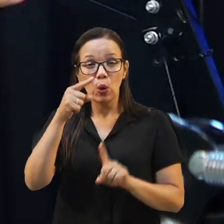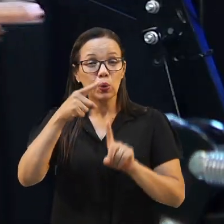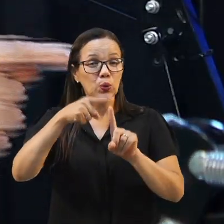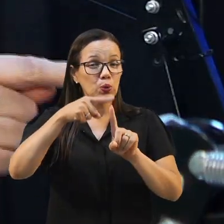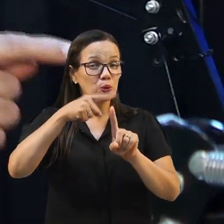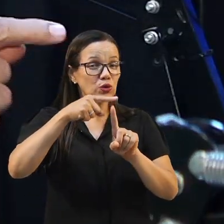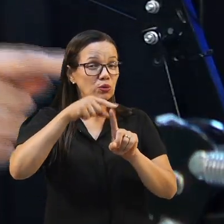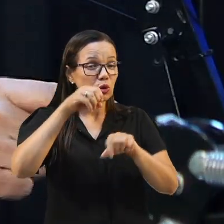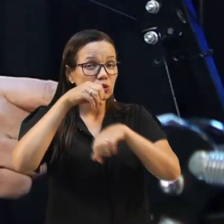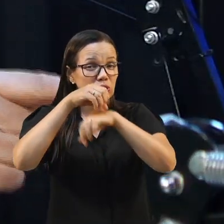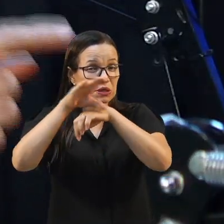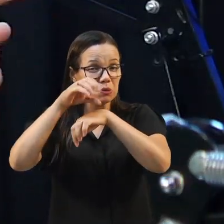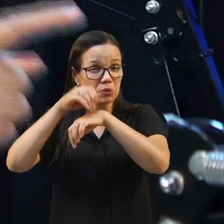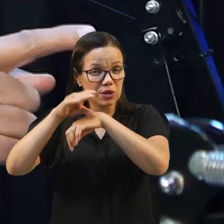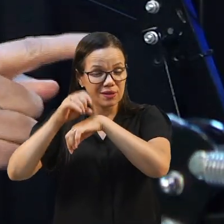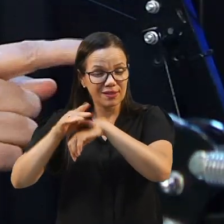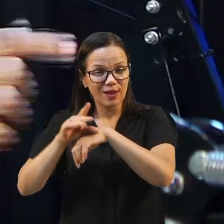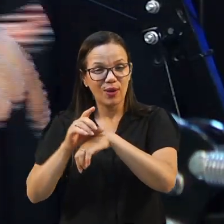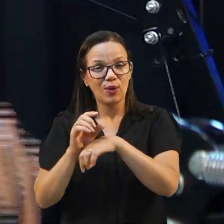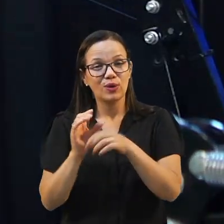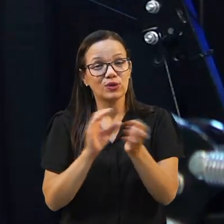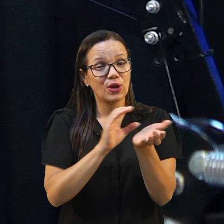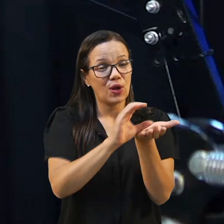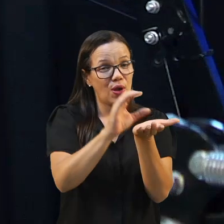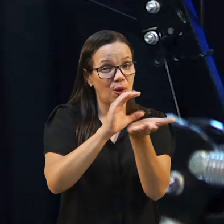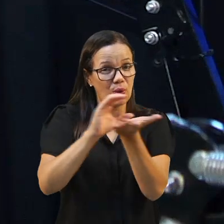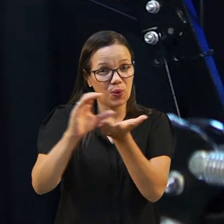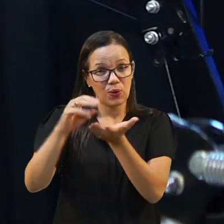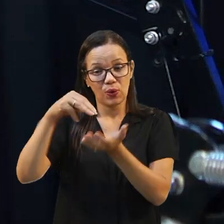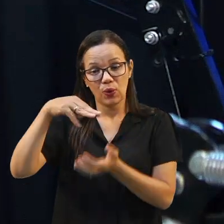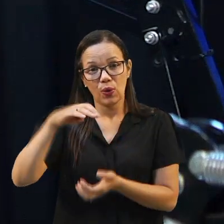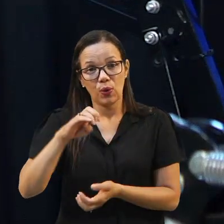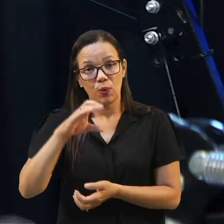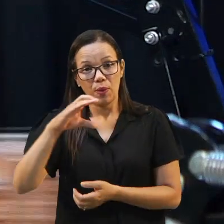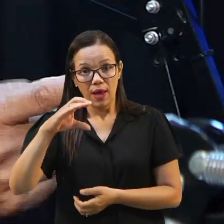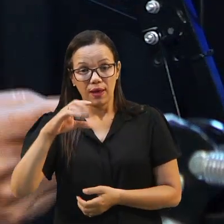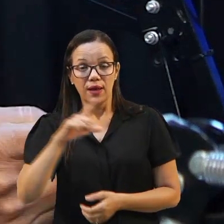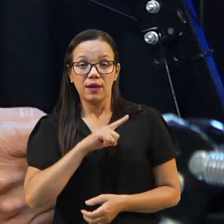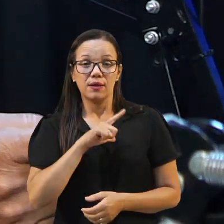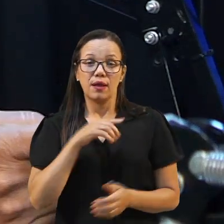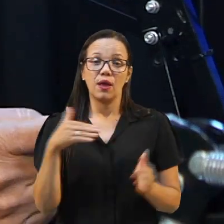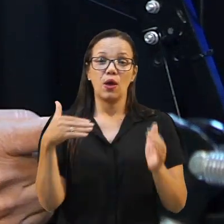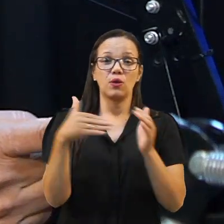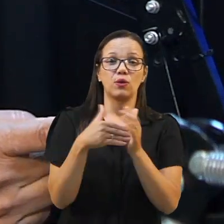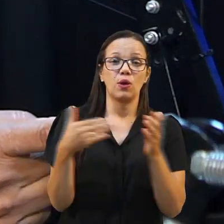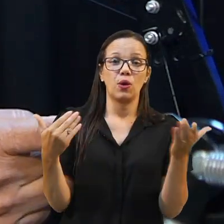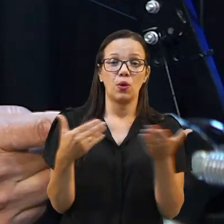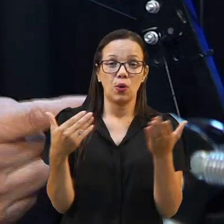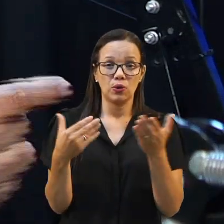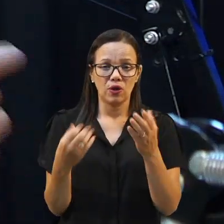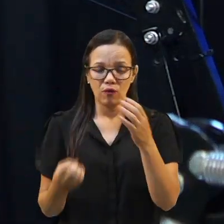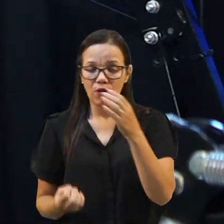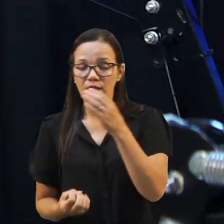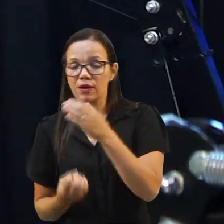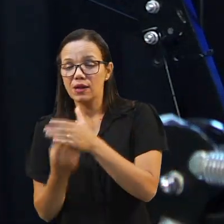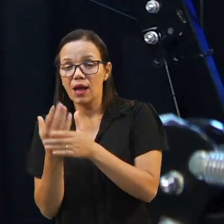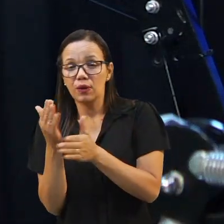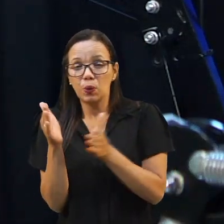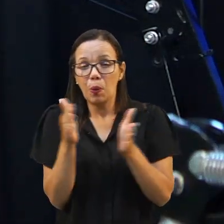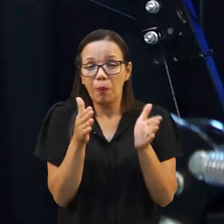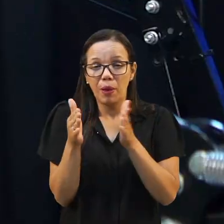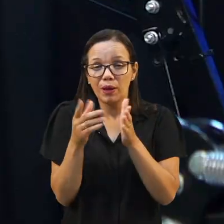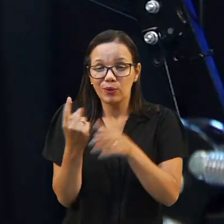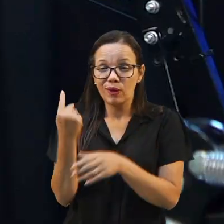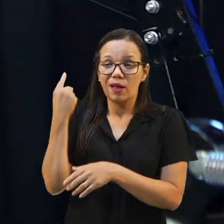distribuição de recursos financeiros no MEC, que existe até hoje. Foi criado por nós naquela época. Então eu tive